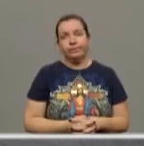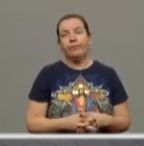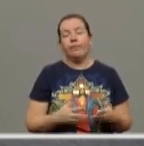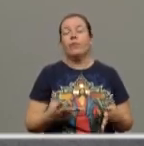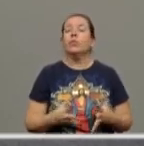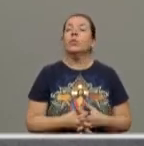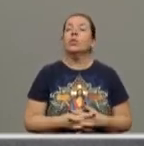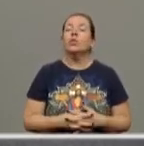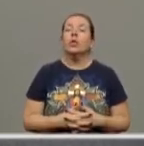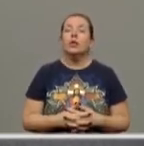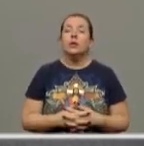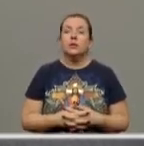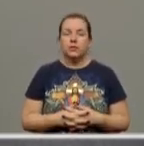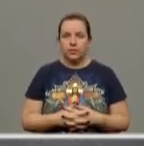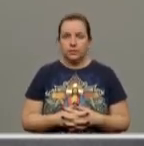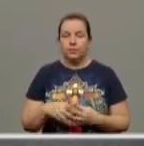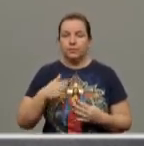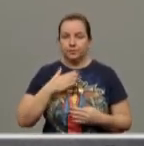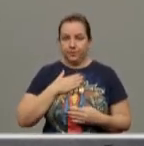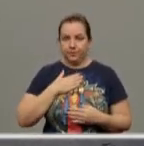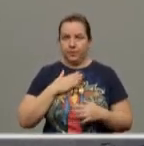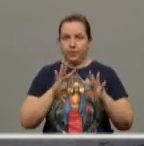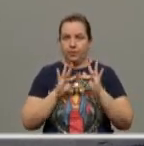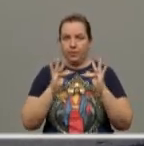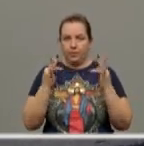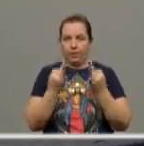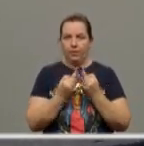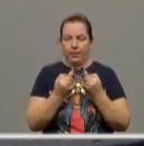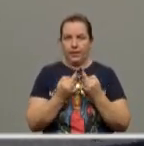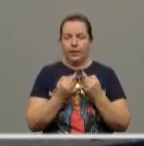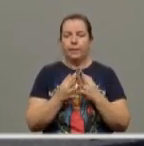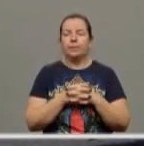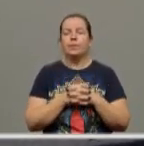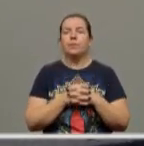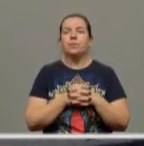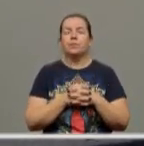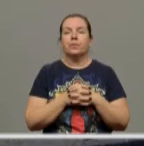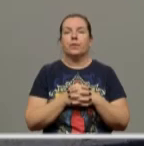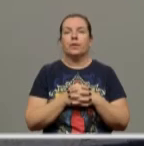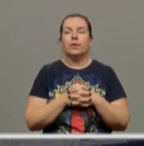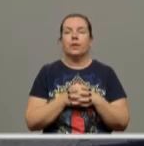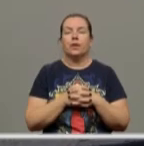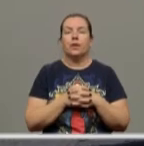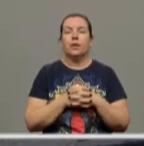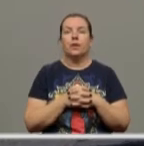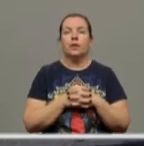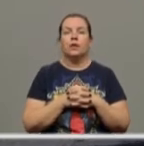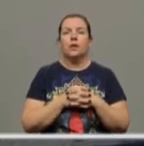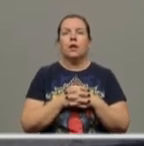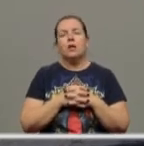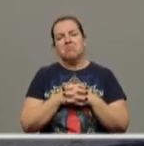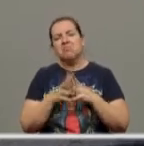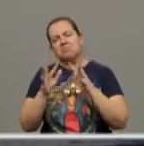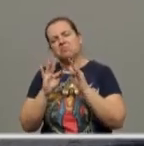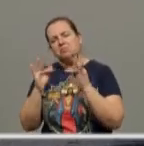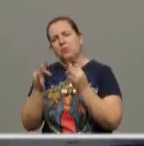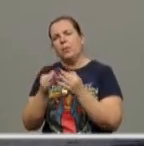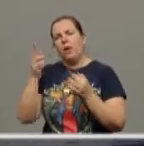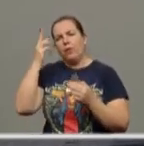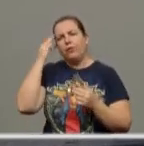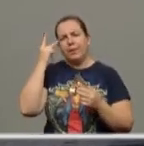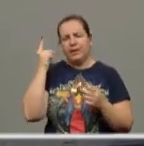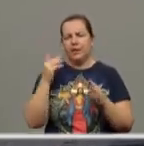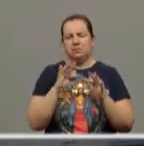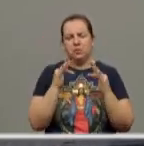aqui. Minha família, eu quero testemunhar isso também, minha família era uma família normal como a família